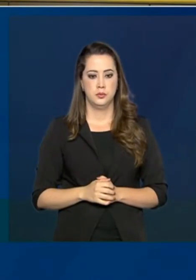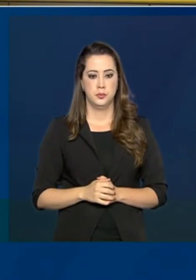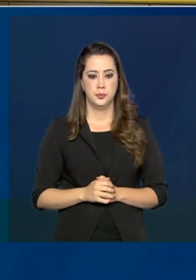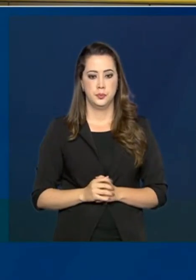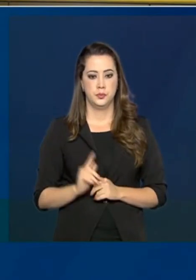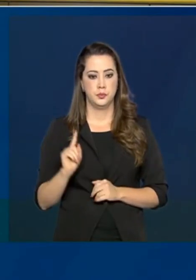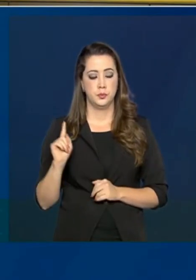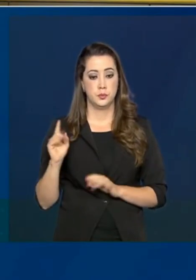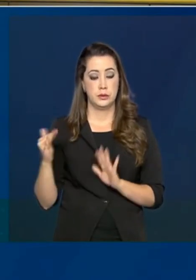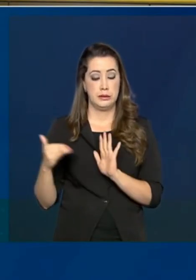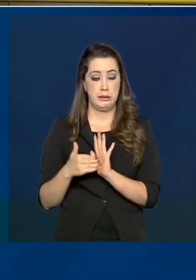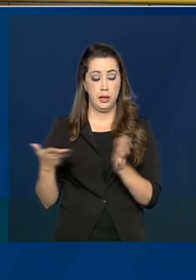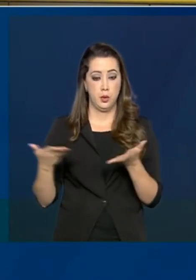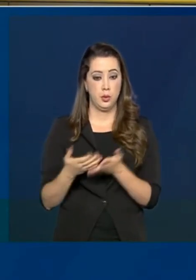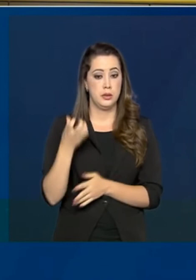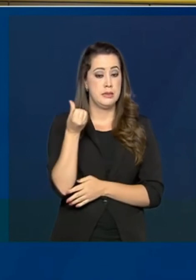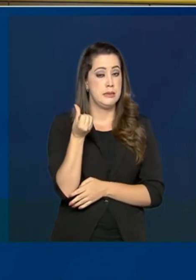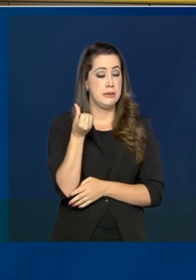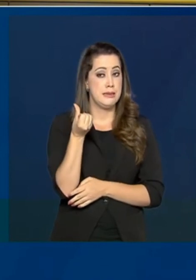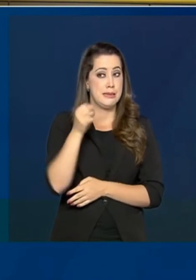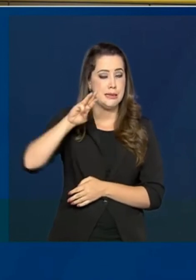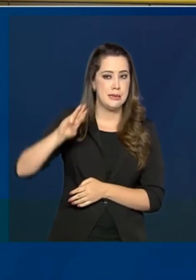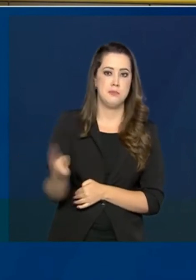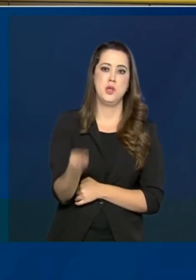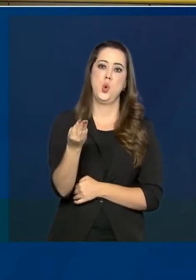Foram, até o momento,